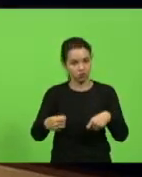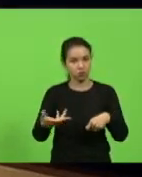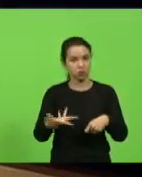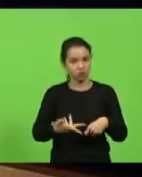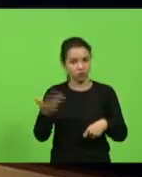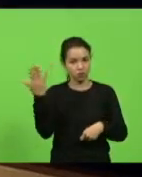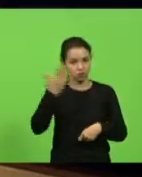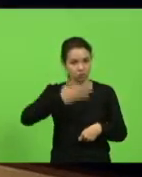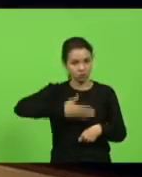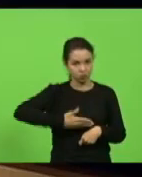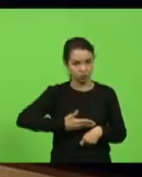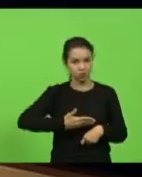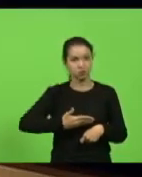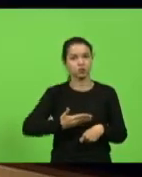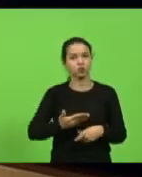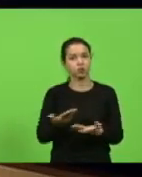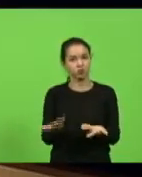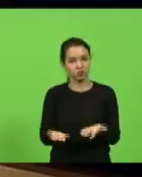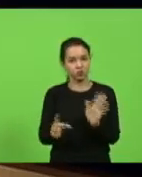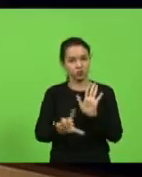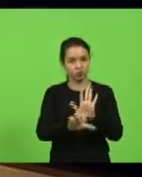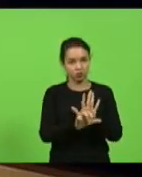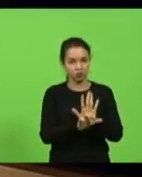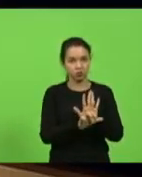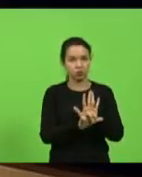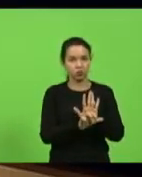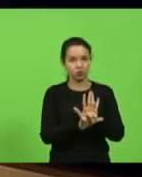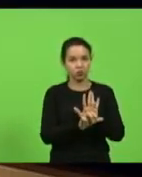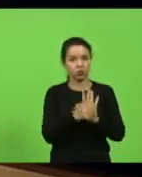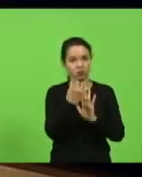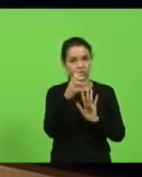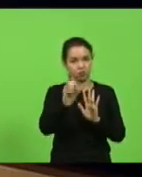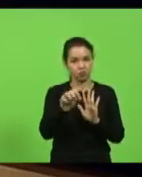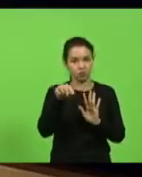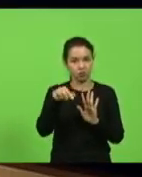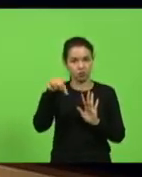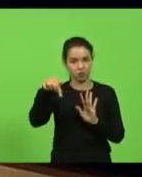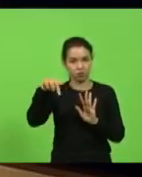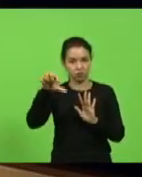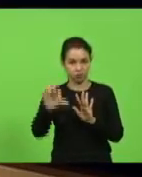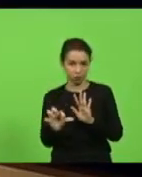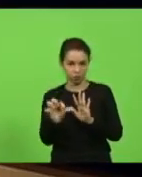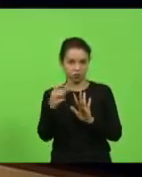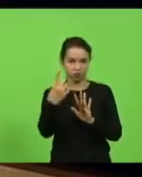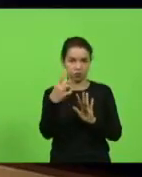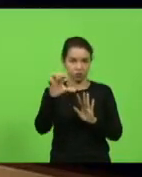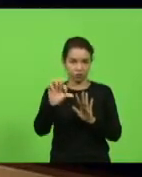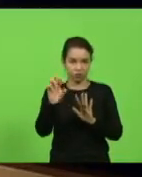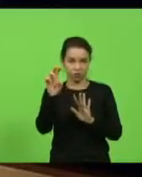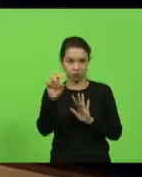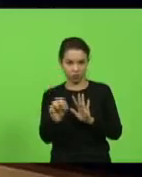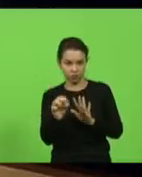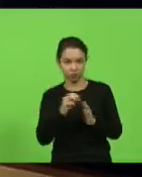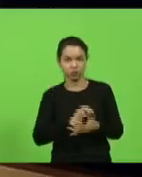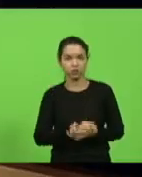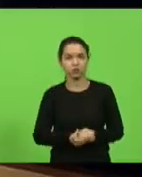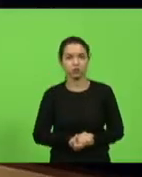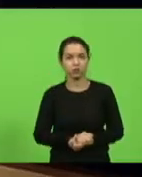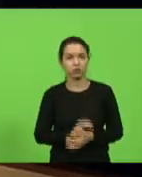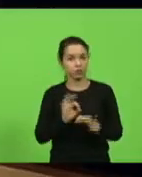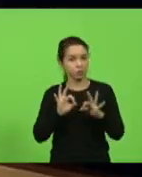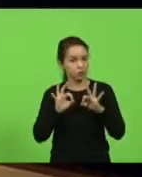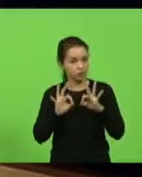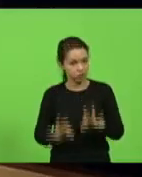subsunção aos tipos da Lei 1079 de 1950. O que, sem dúvida, não há